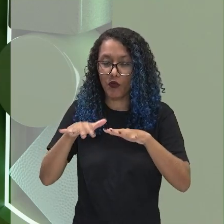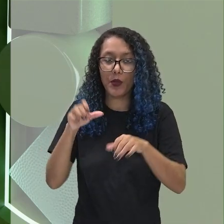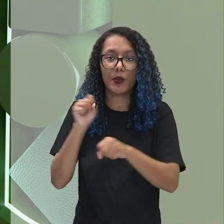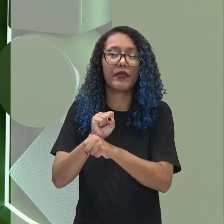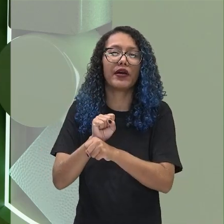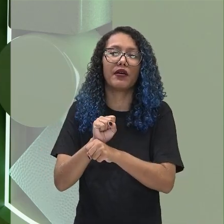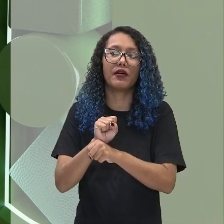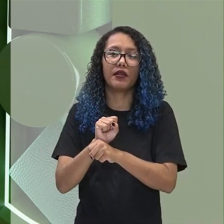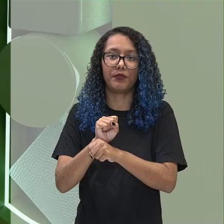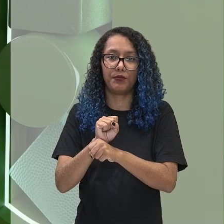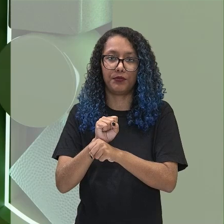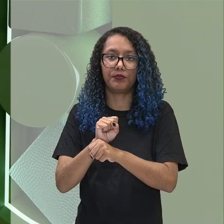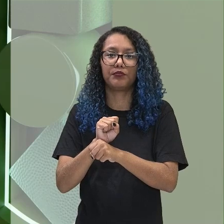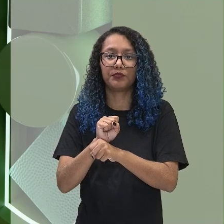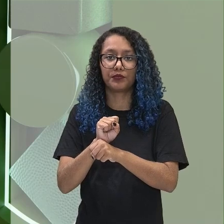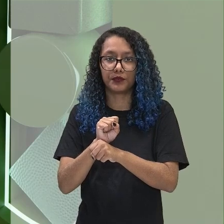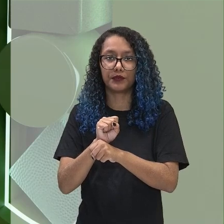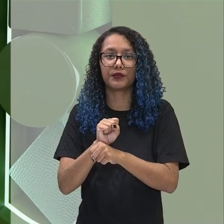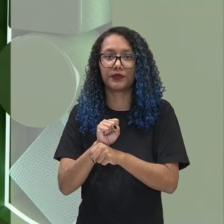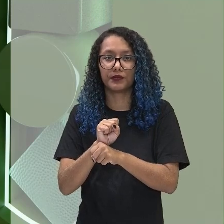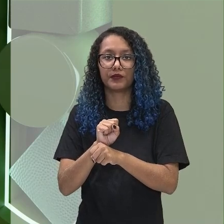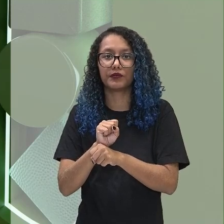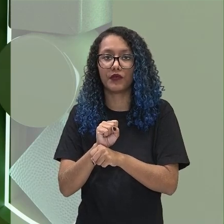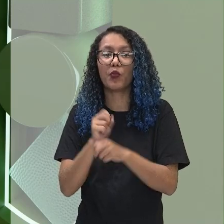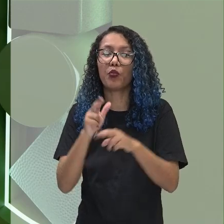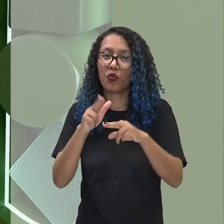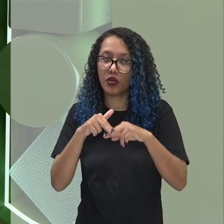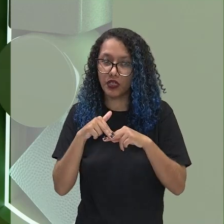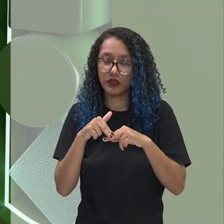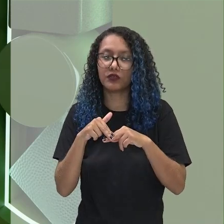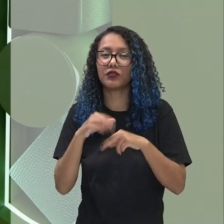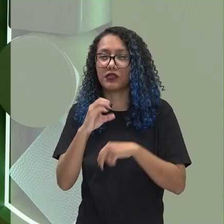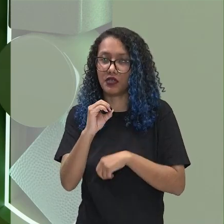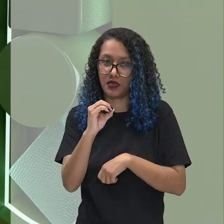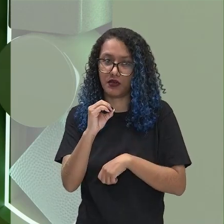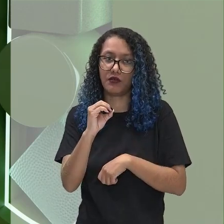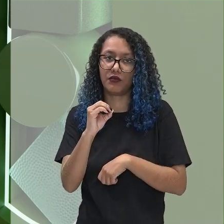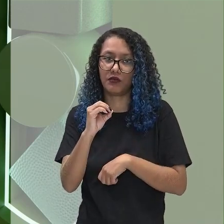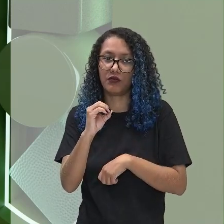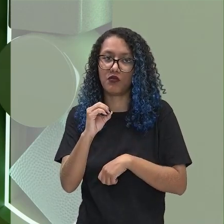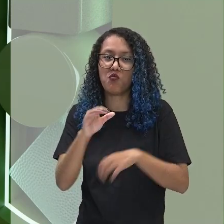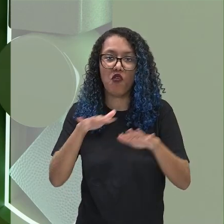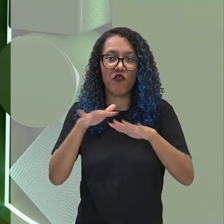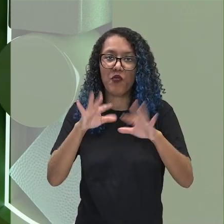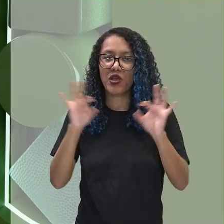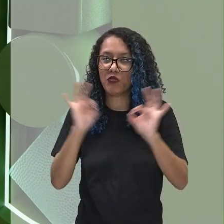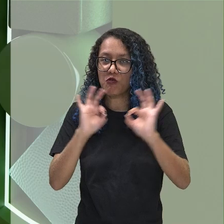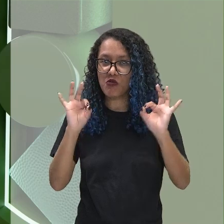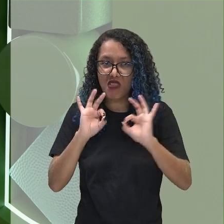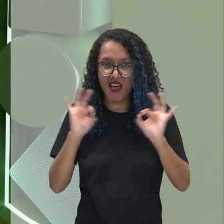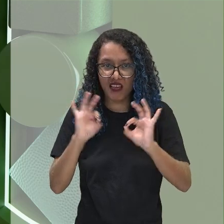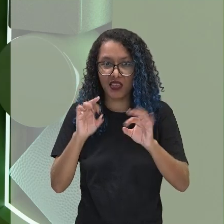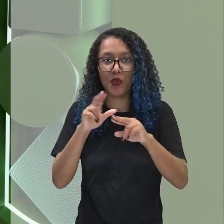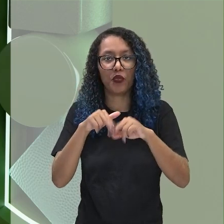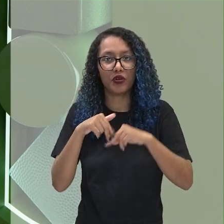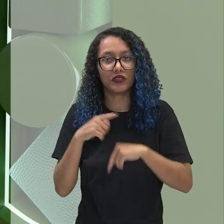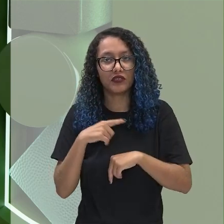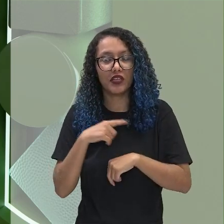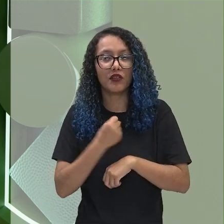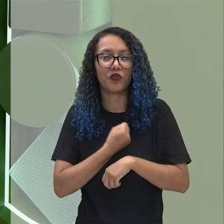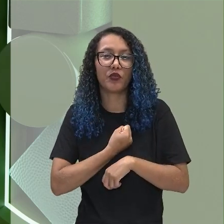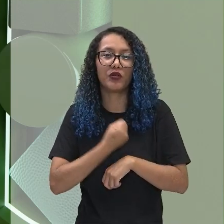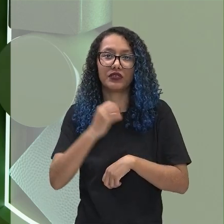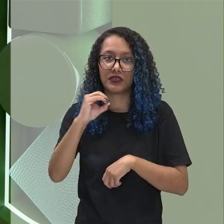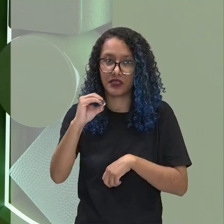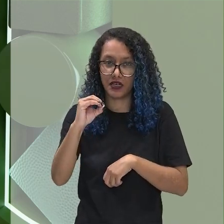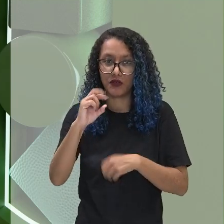Então, ali elas chegam a 0, certo? Então, só tem nesses 2 aí. Então, vamos